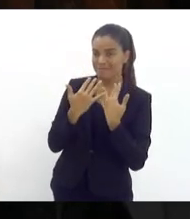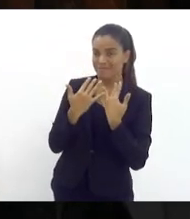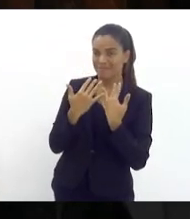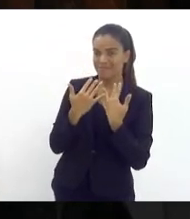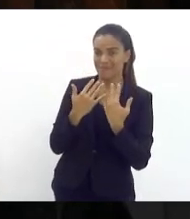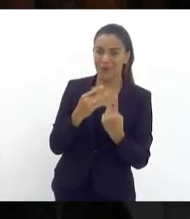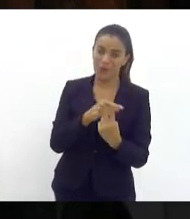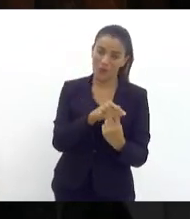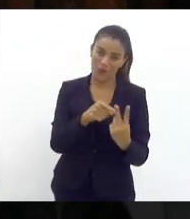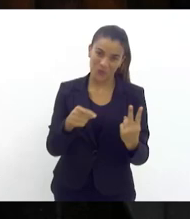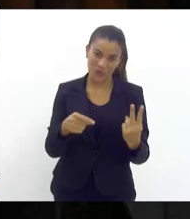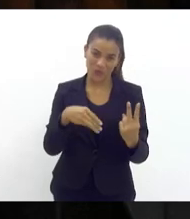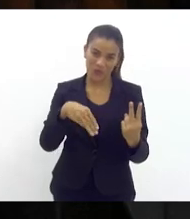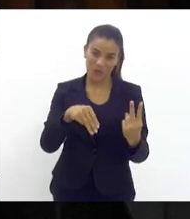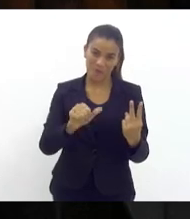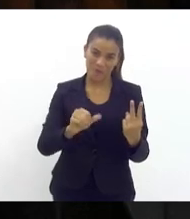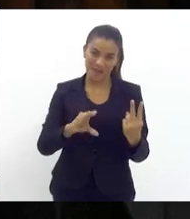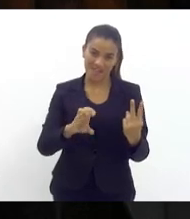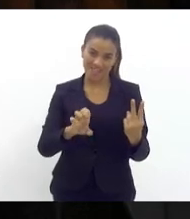Malafaia